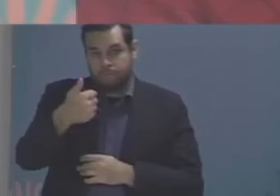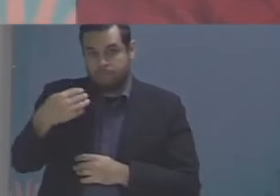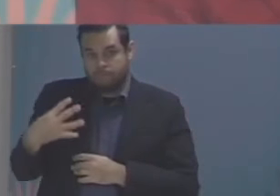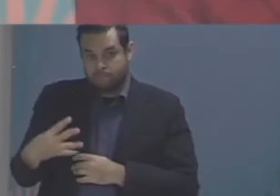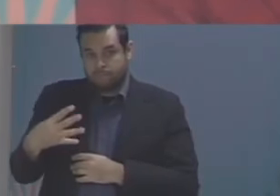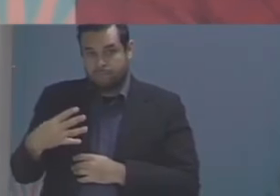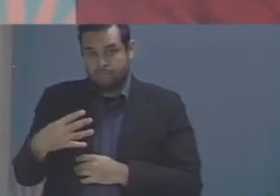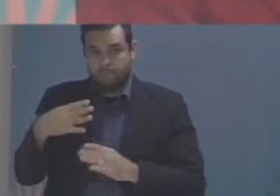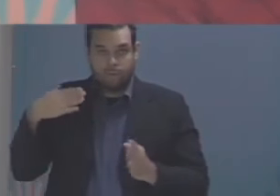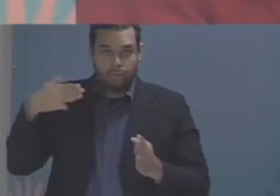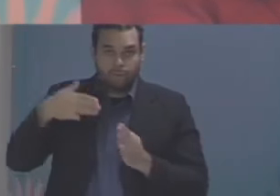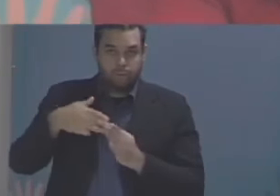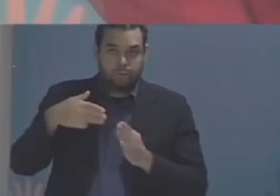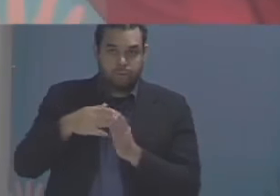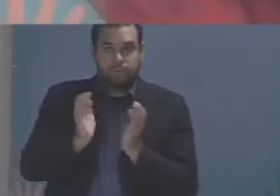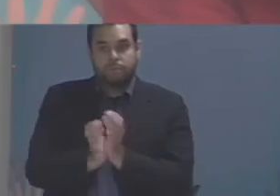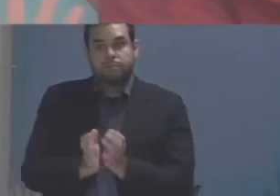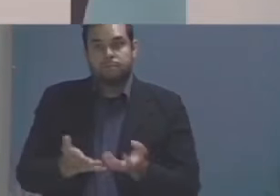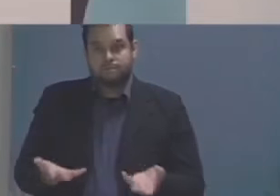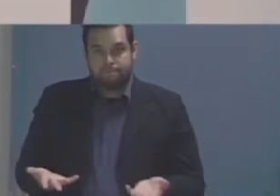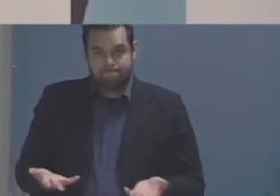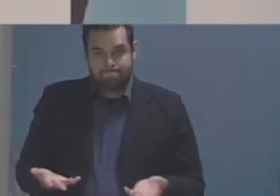é que passou na última comissão.